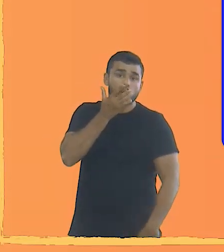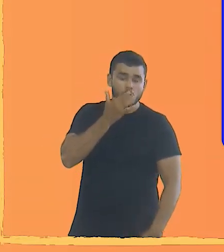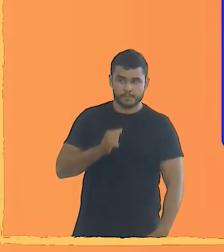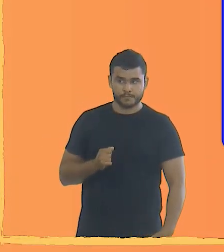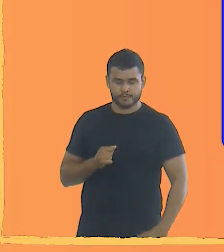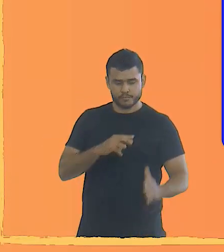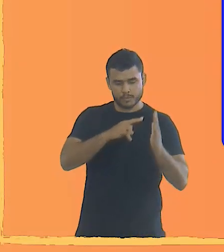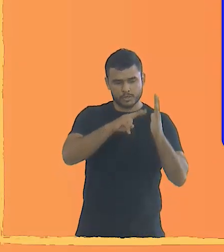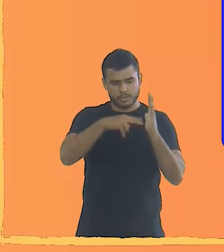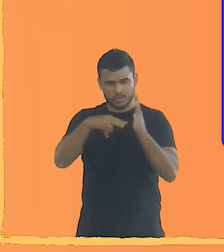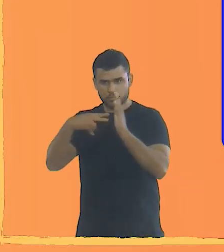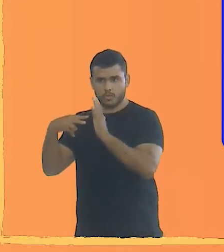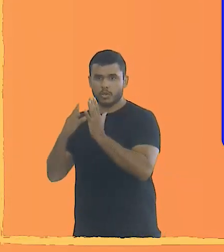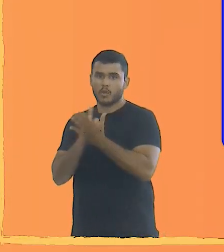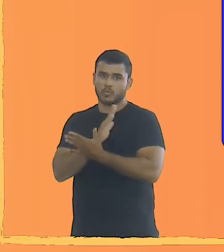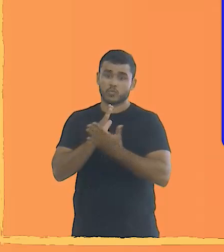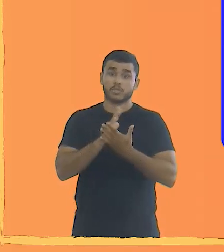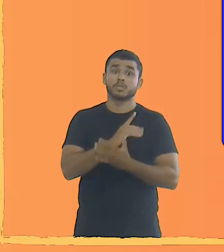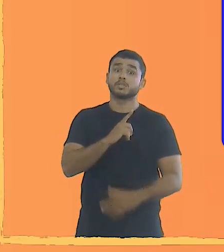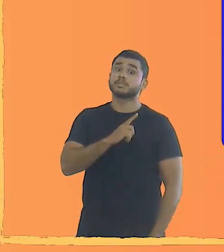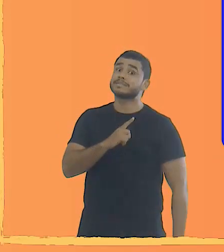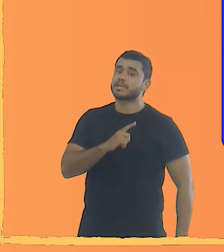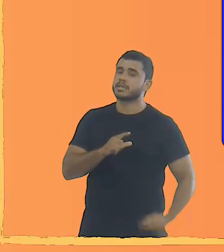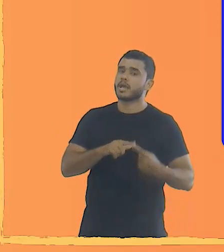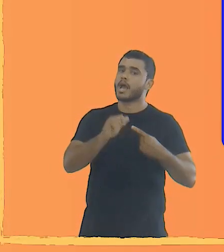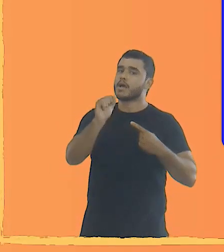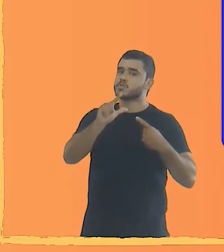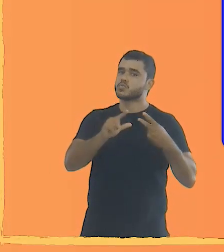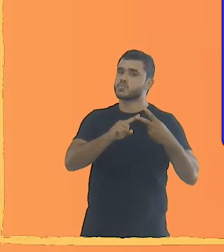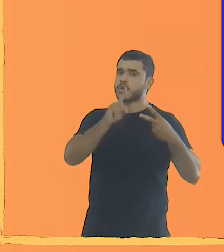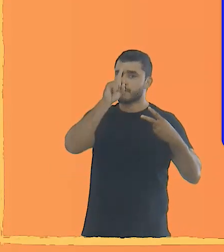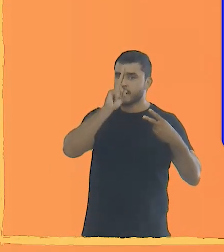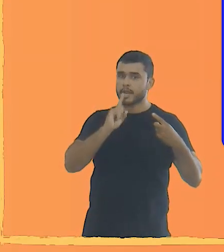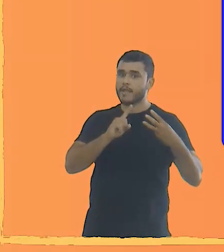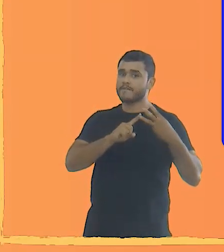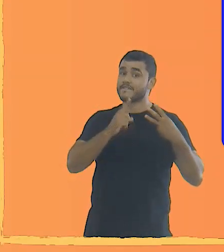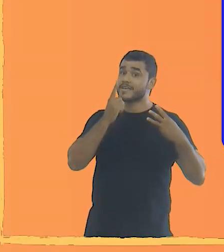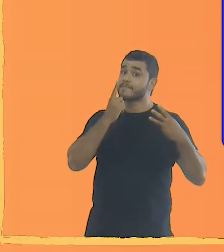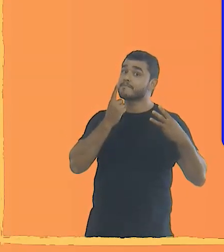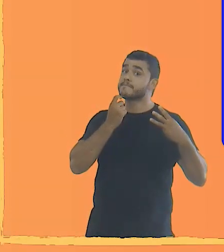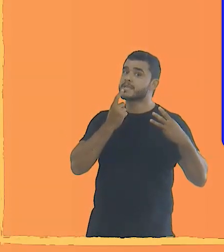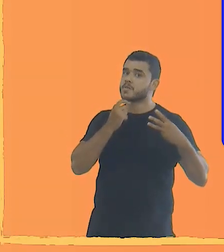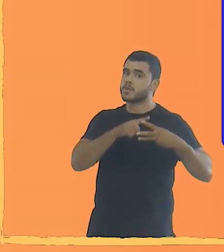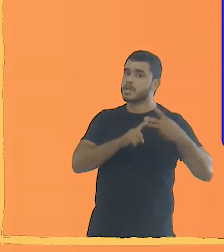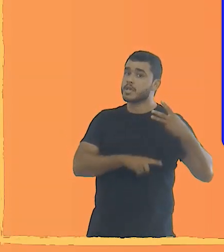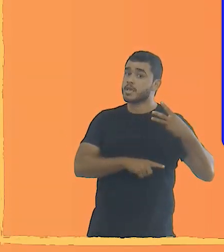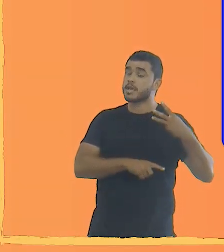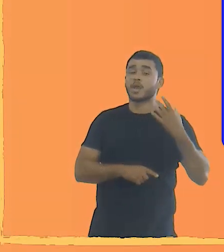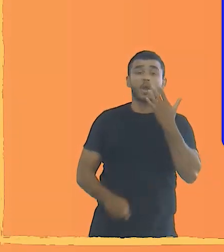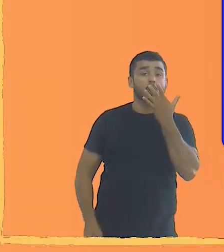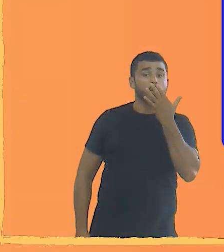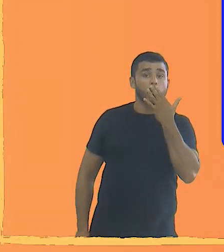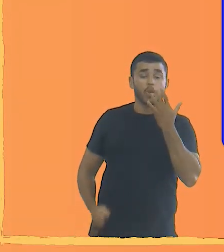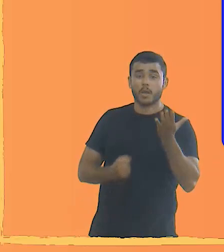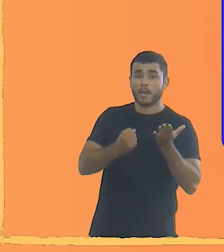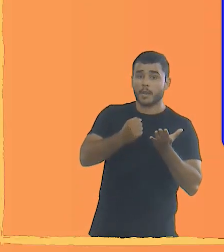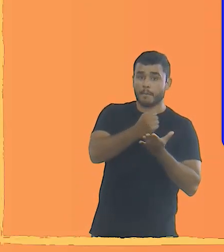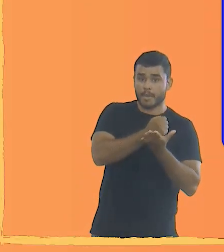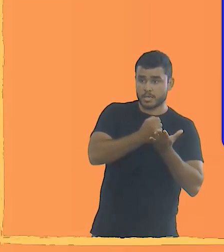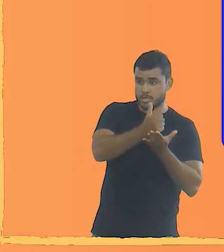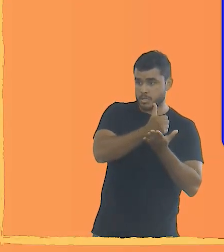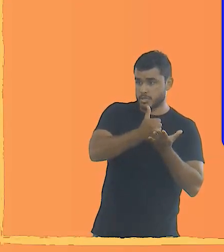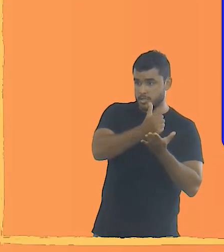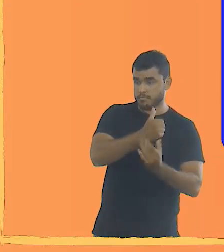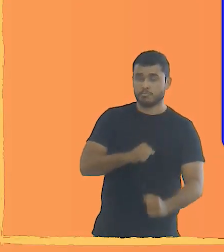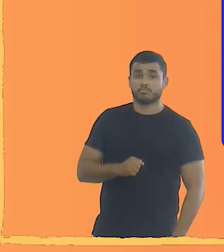e o vermelho. E o texto diz que, além disso, se você juntar duas cores primárias, você consegue gerar